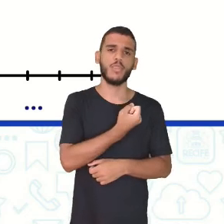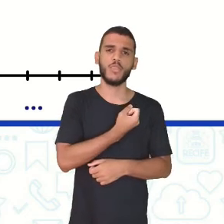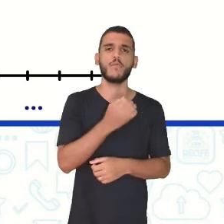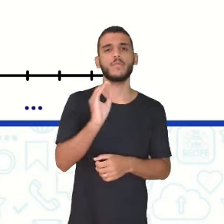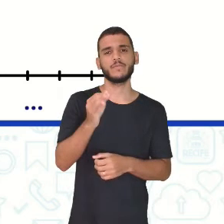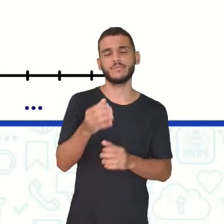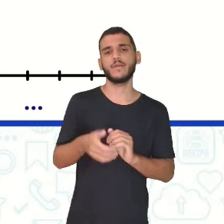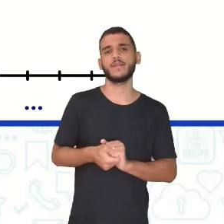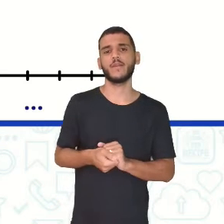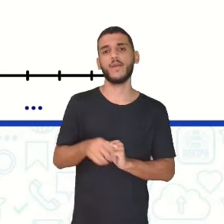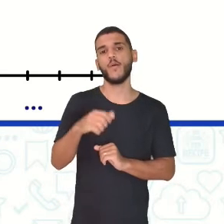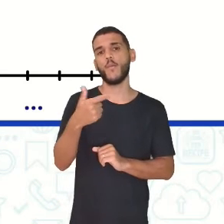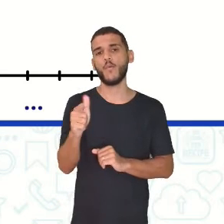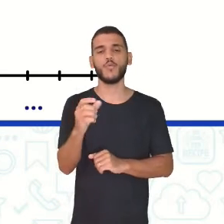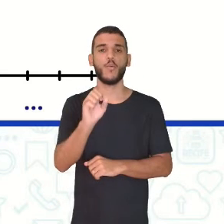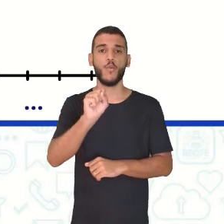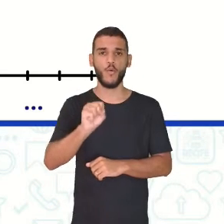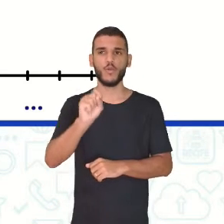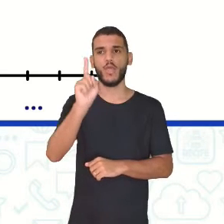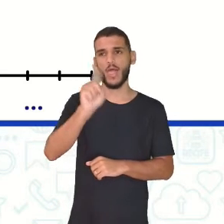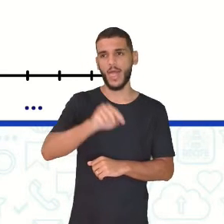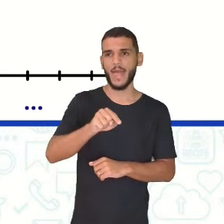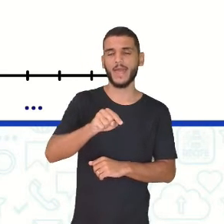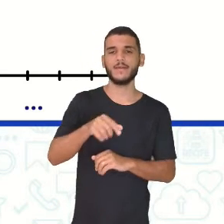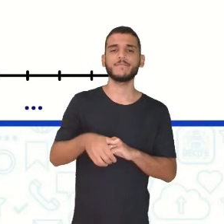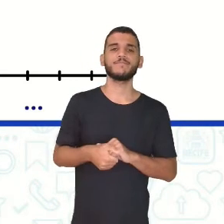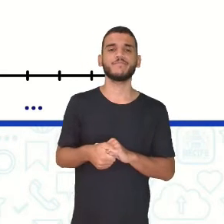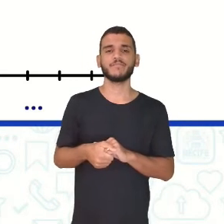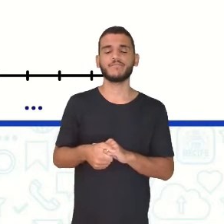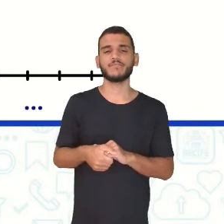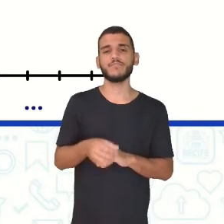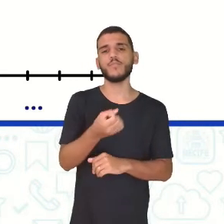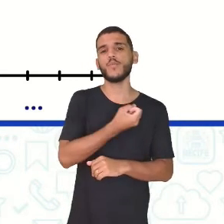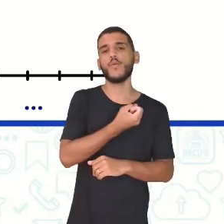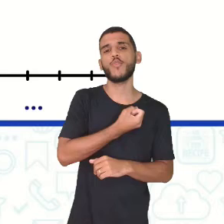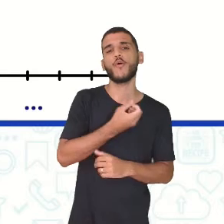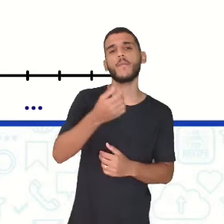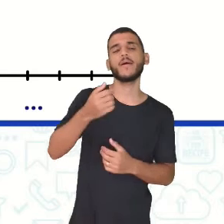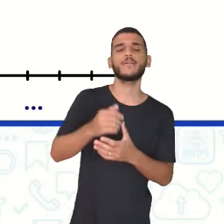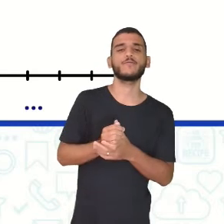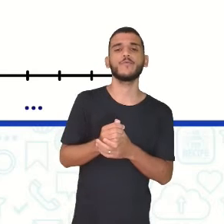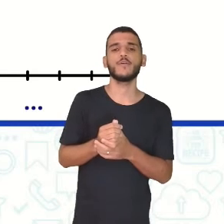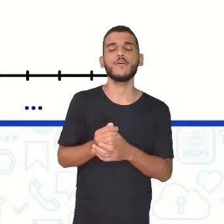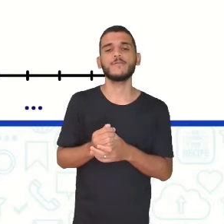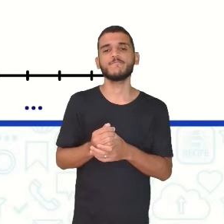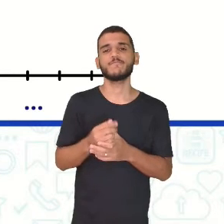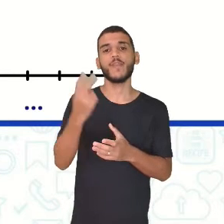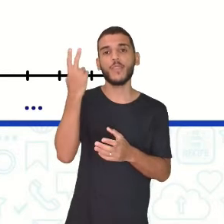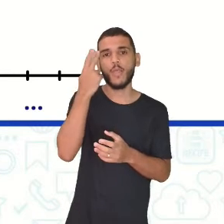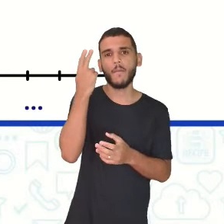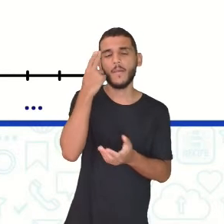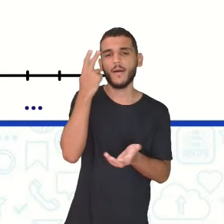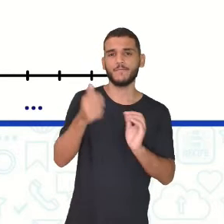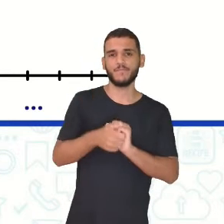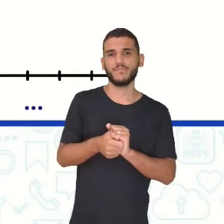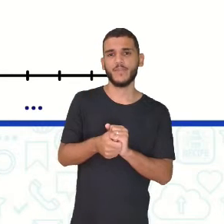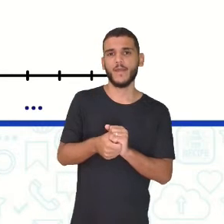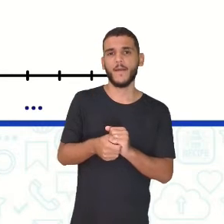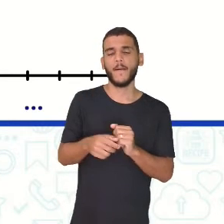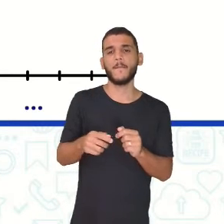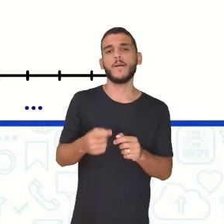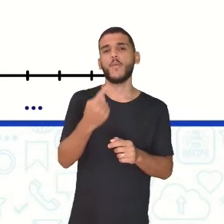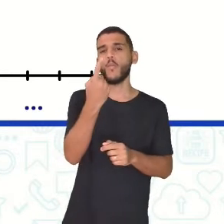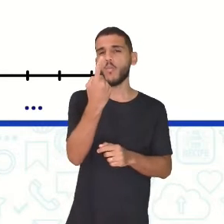e 8 é um número natural. Mas 1 menos 8, a solução não dá um número natural. Foi com